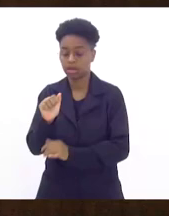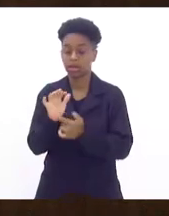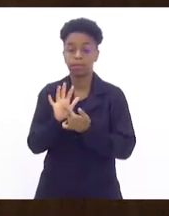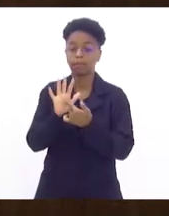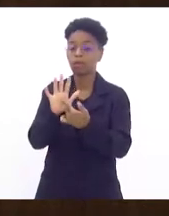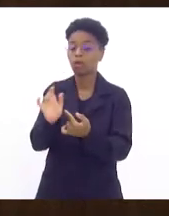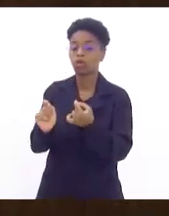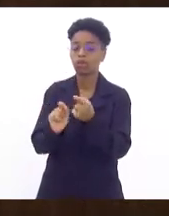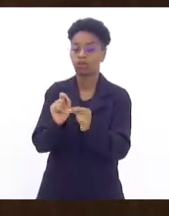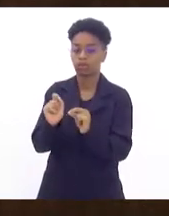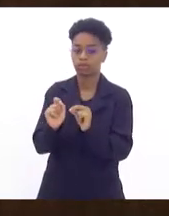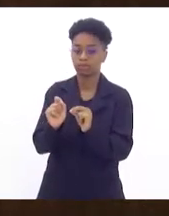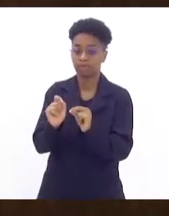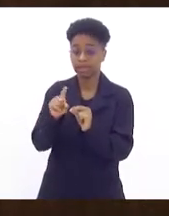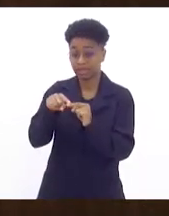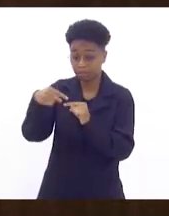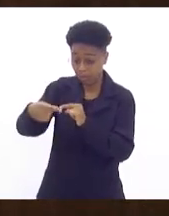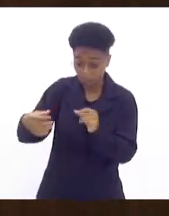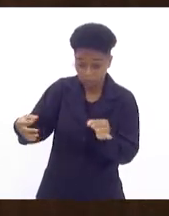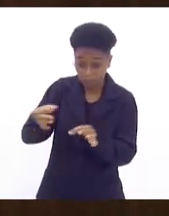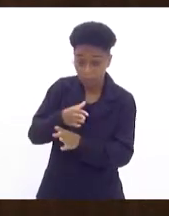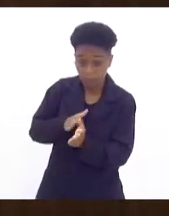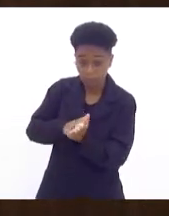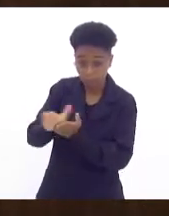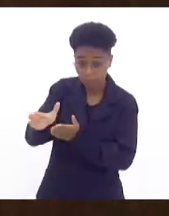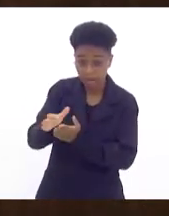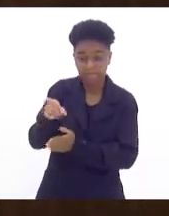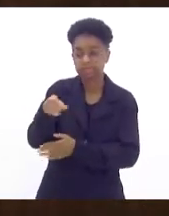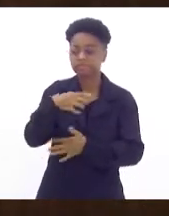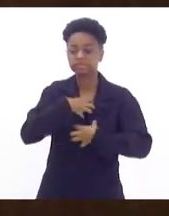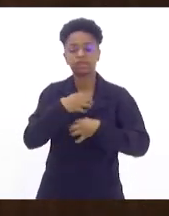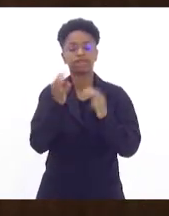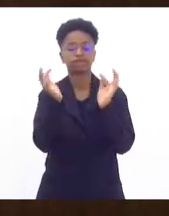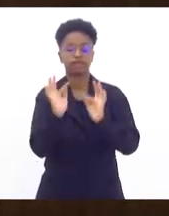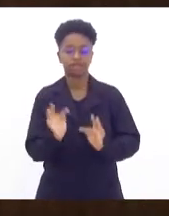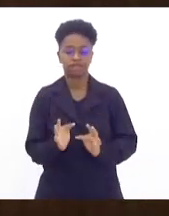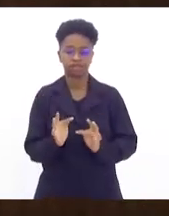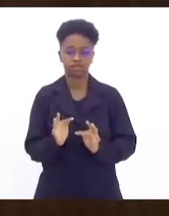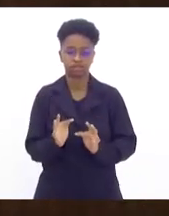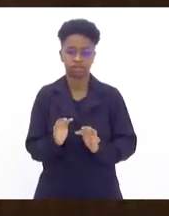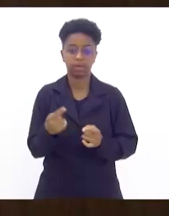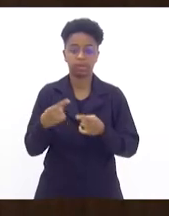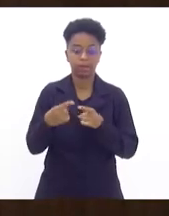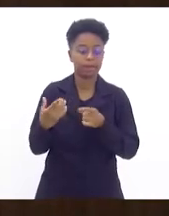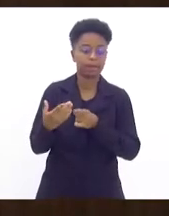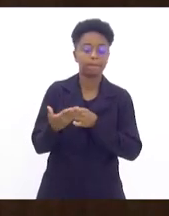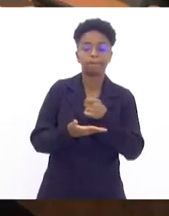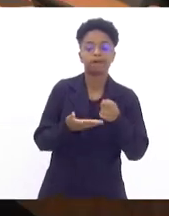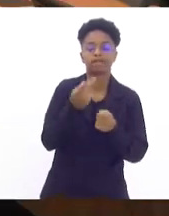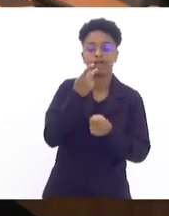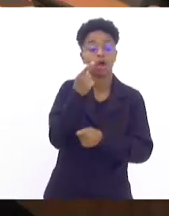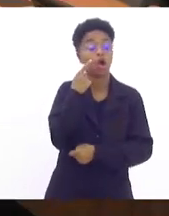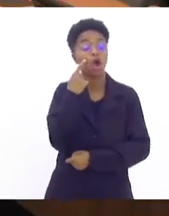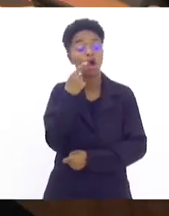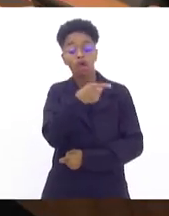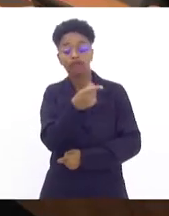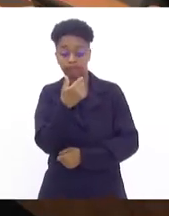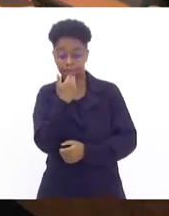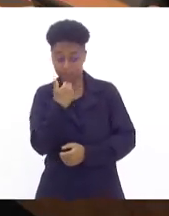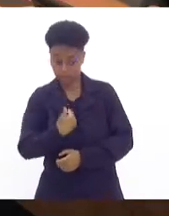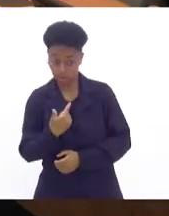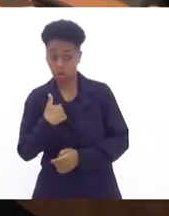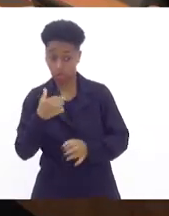mas Quando publica ele fica feliz publicou Ali vai na sua base fiz o seu pedido